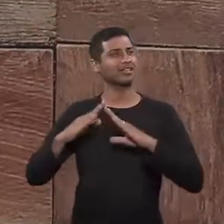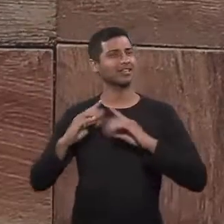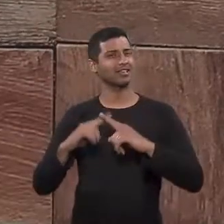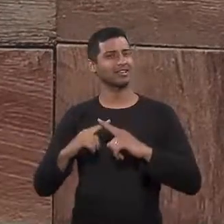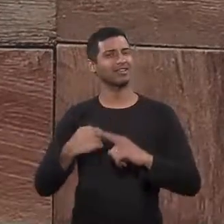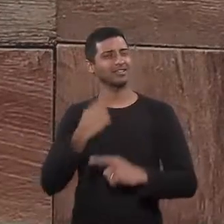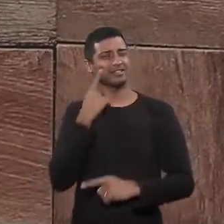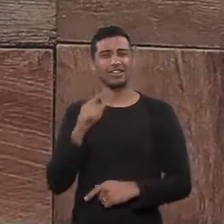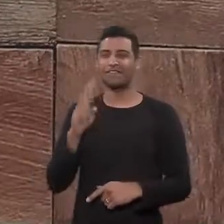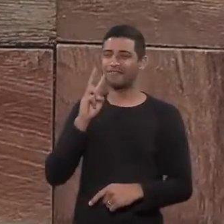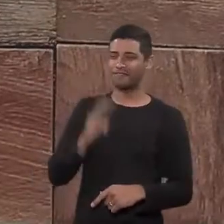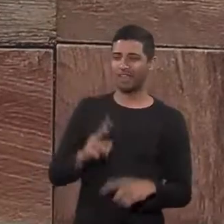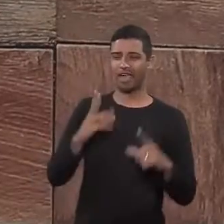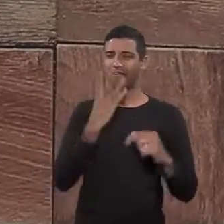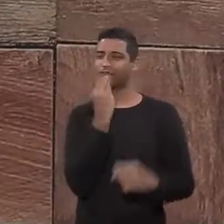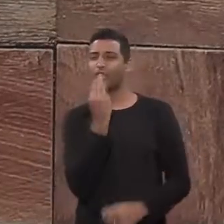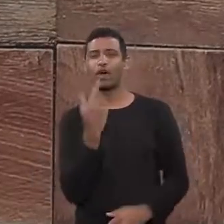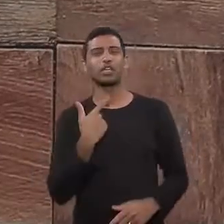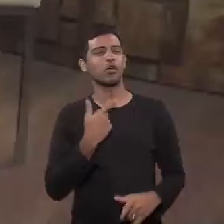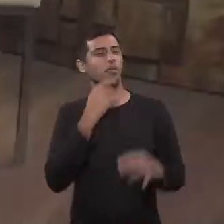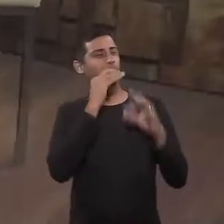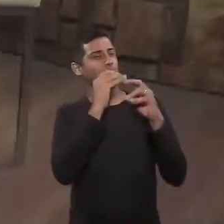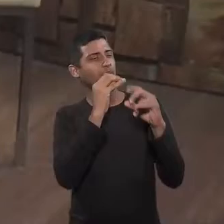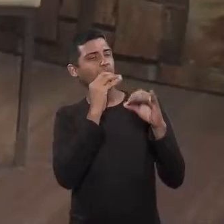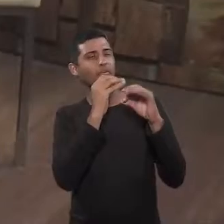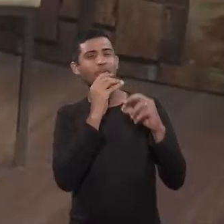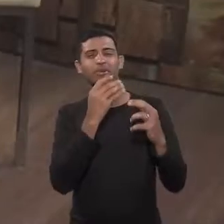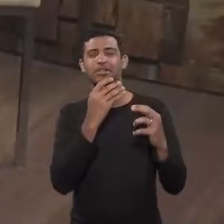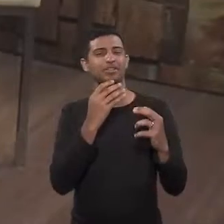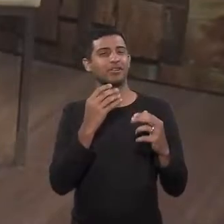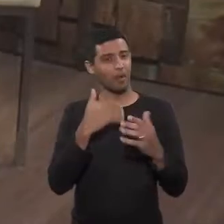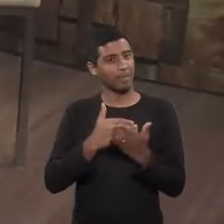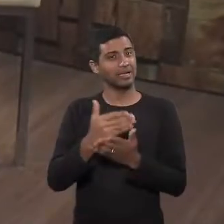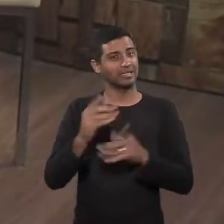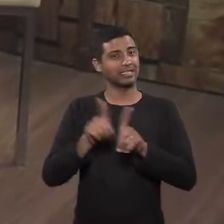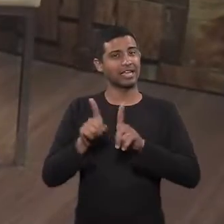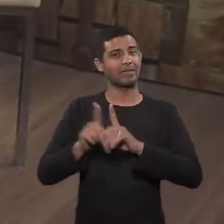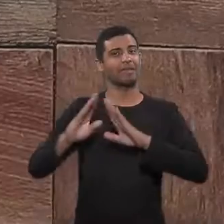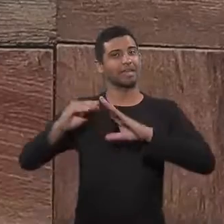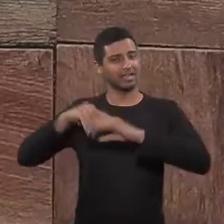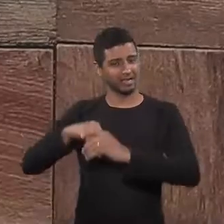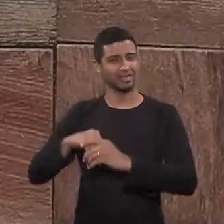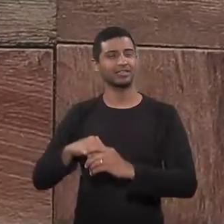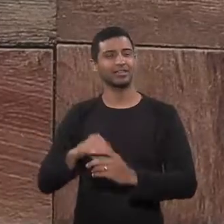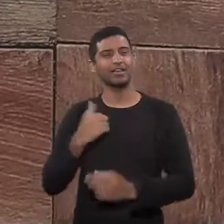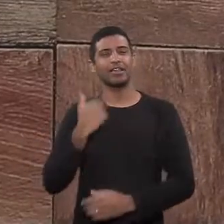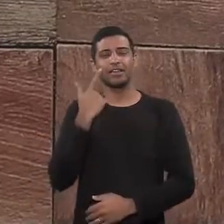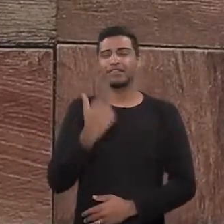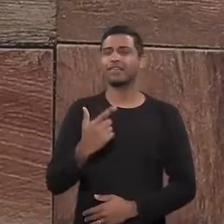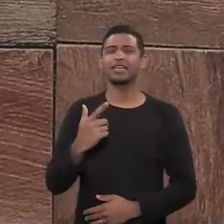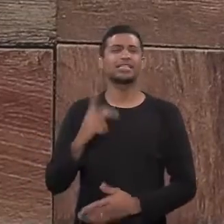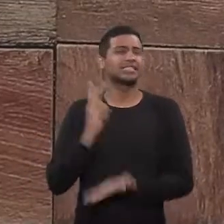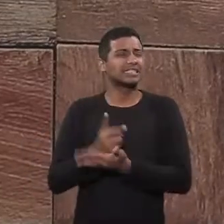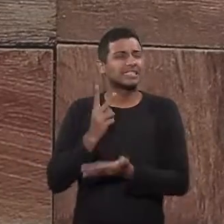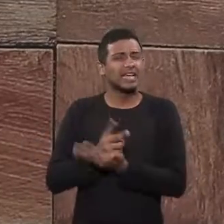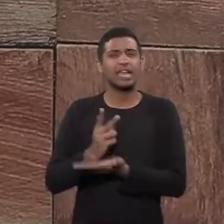eu tô lá, assim, tocando. Eu tocava flauta doce, comecei na igreja. Então, sem dúvida, isso me acompanhou durante toda a minha